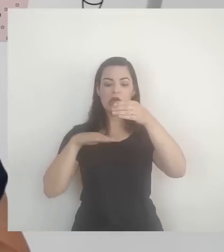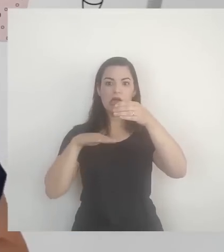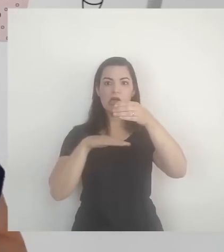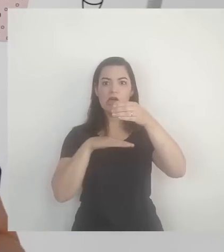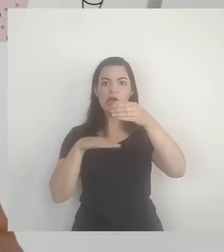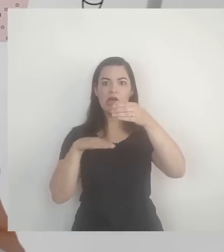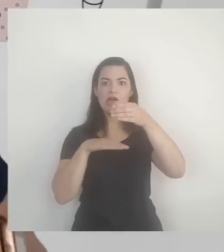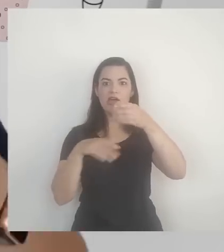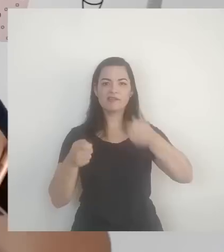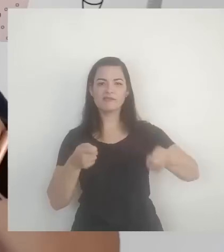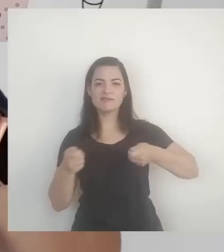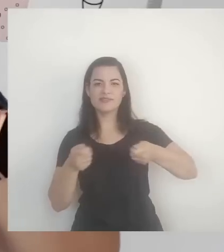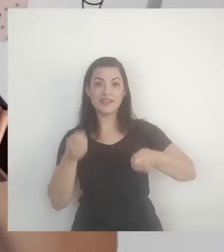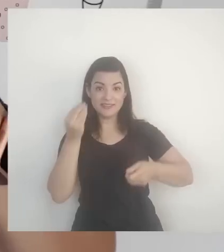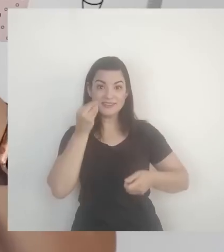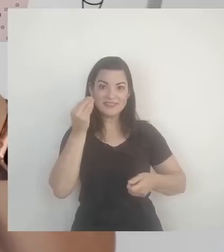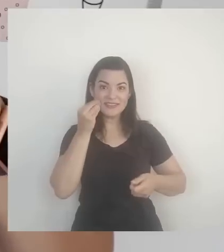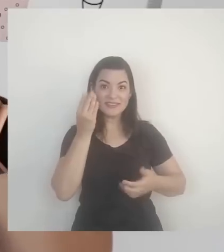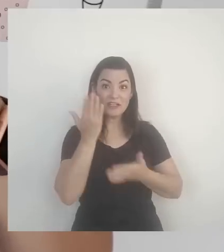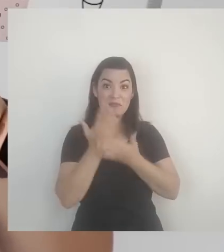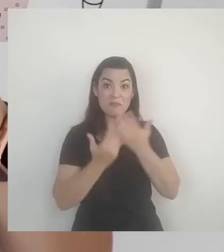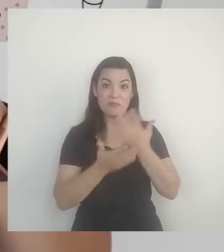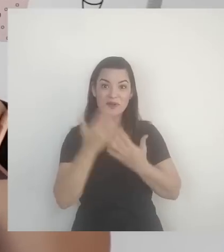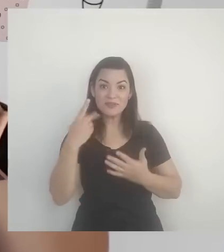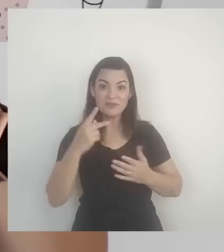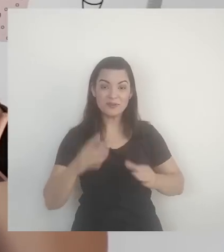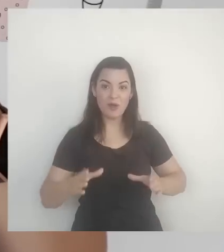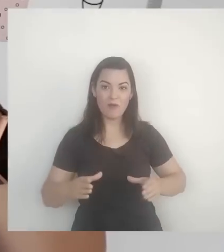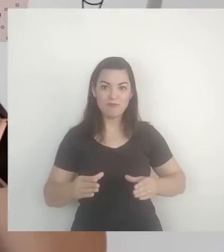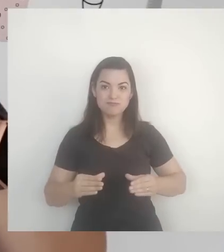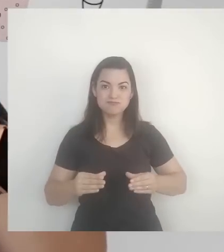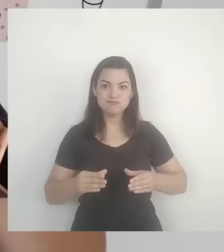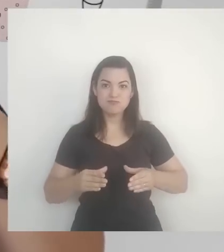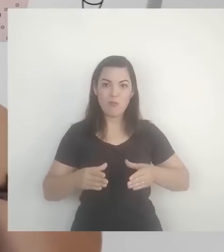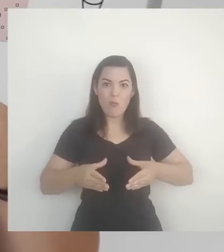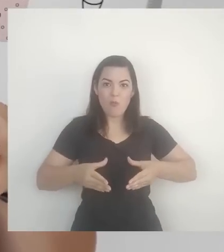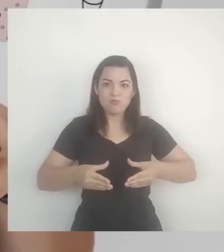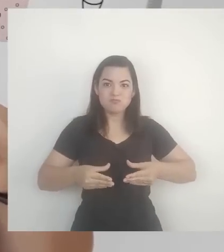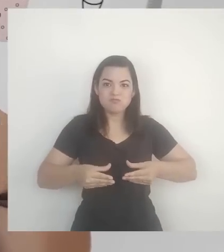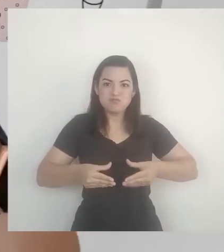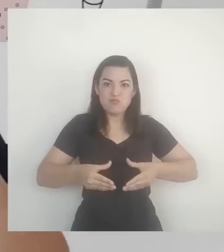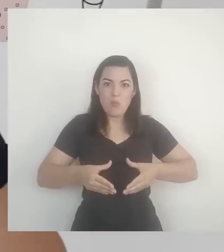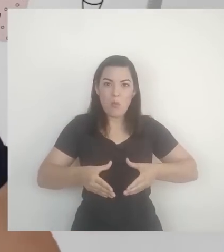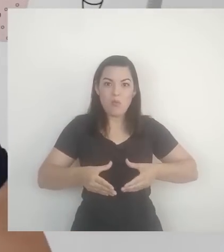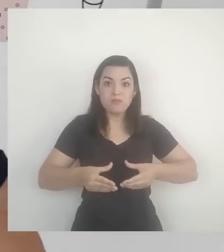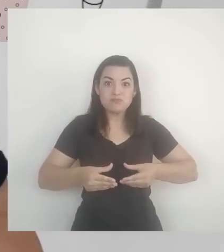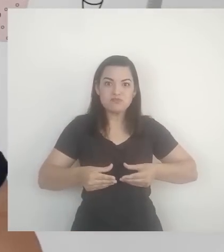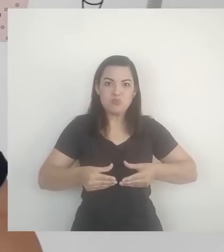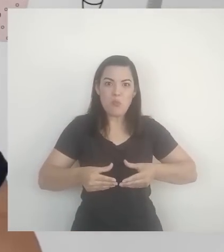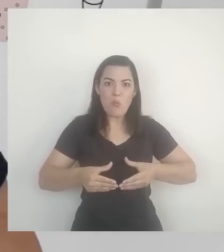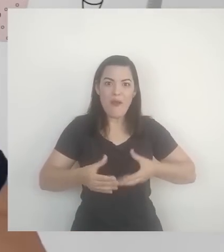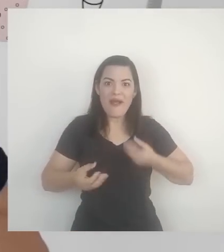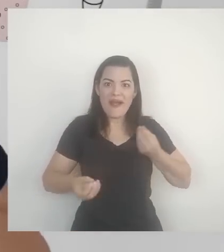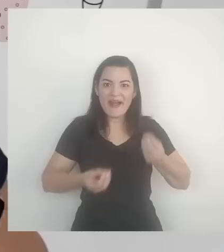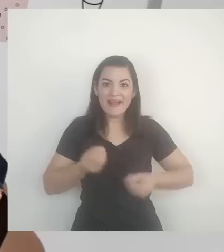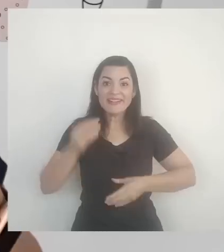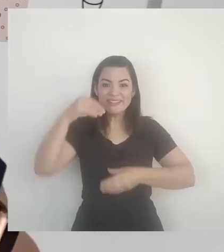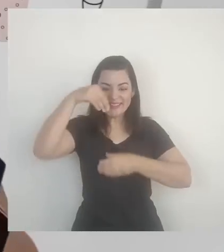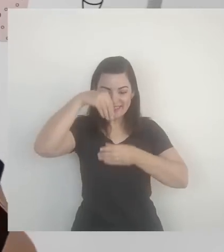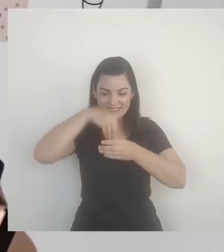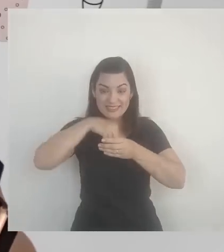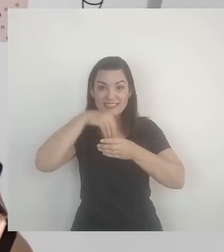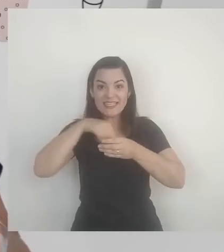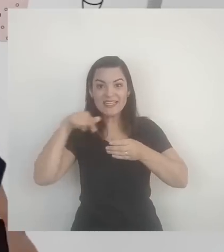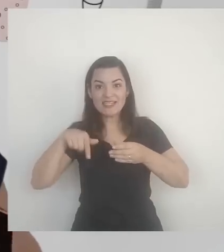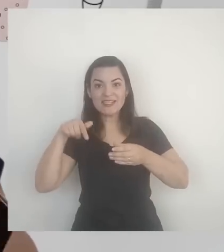precisa nada disso. O controle é ali na nossa mão, ampliando e diminuindo o